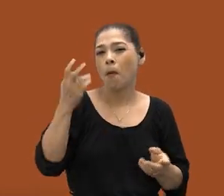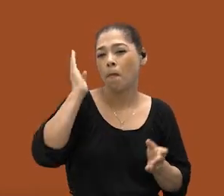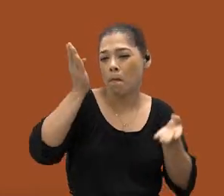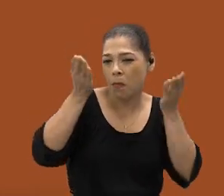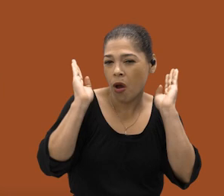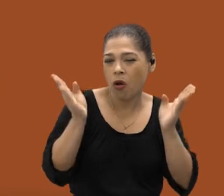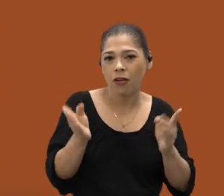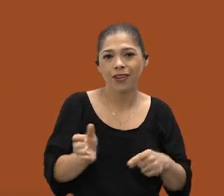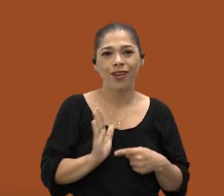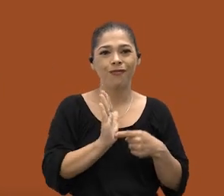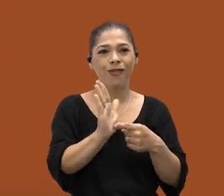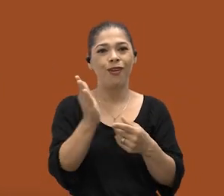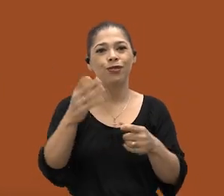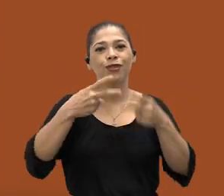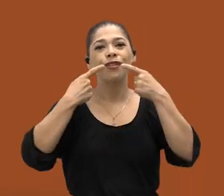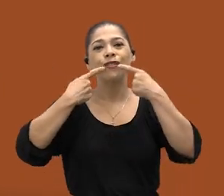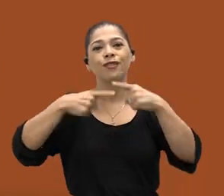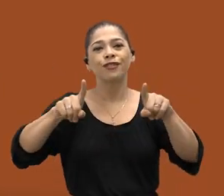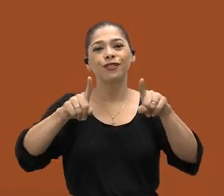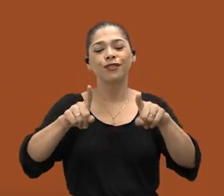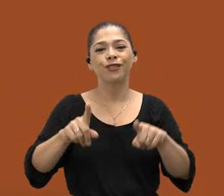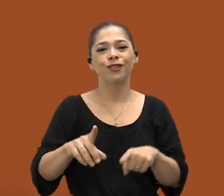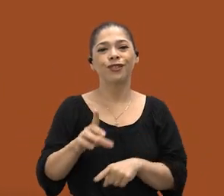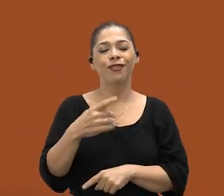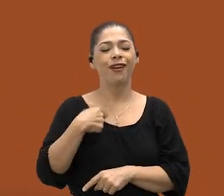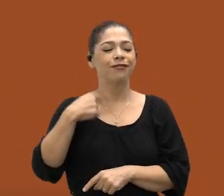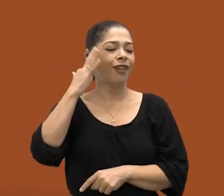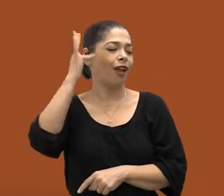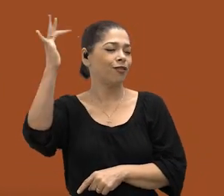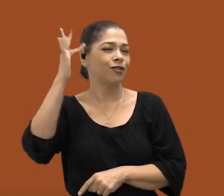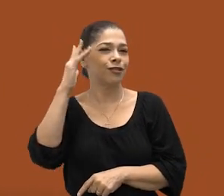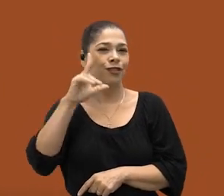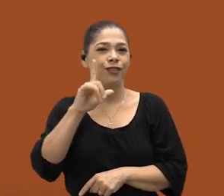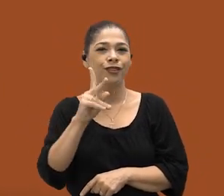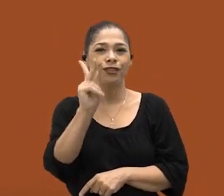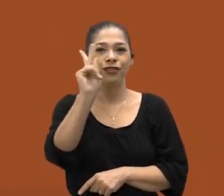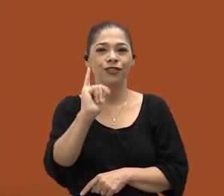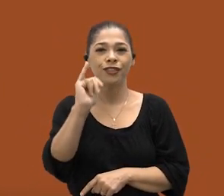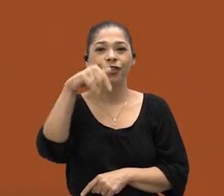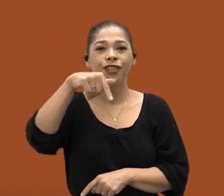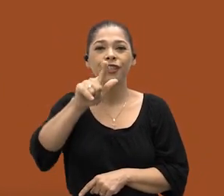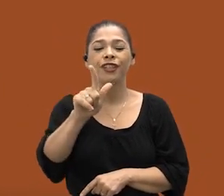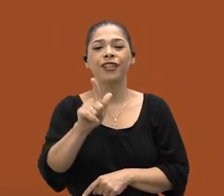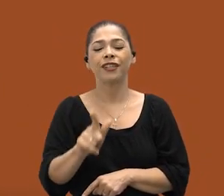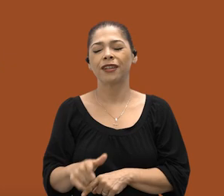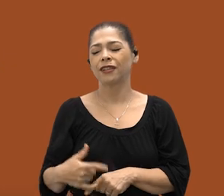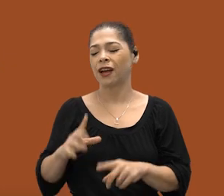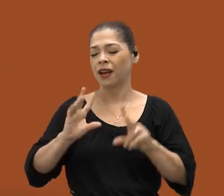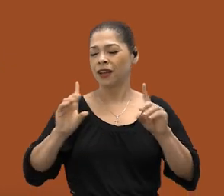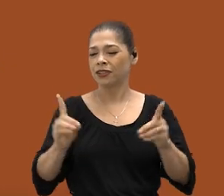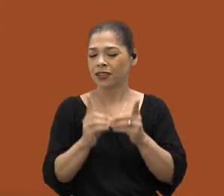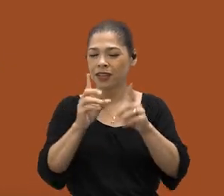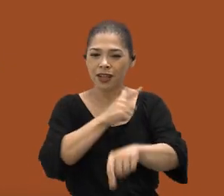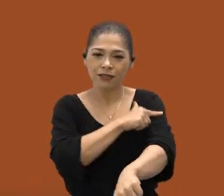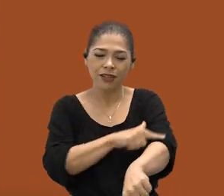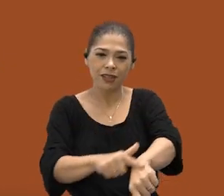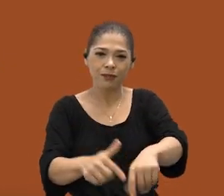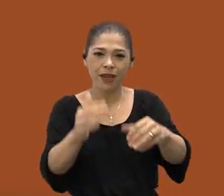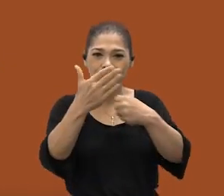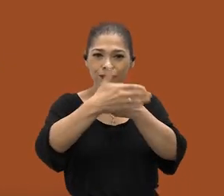eu tenho um sonho dele eu fiz isso gente é o ápice da dignidade humana respeitosa do afeto